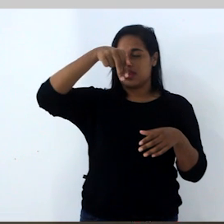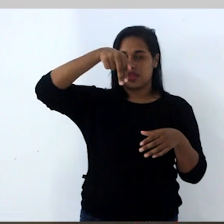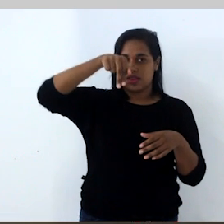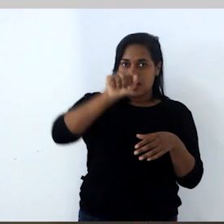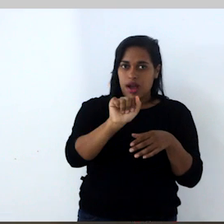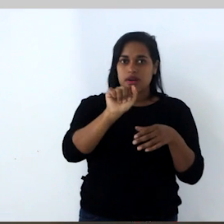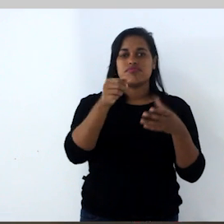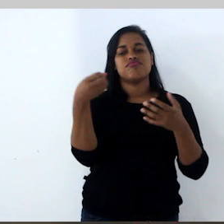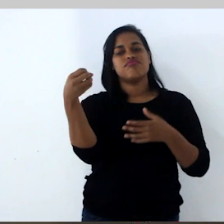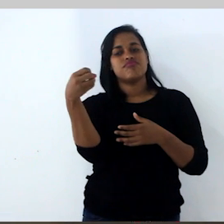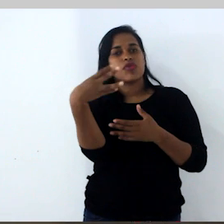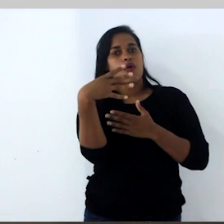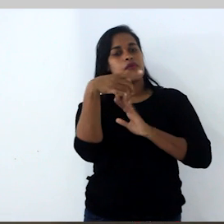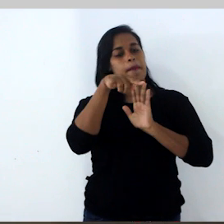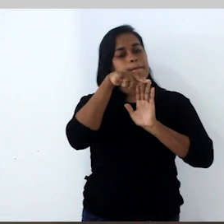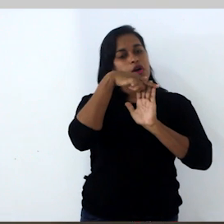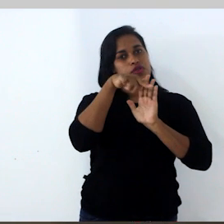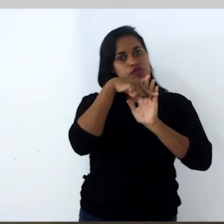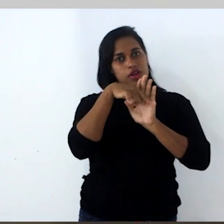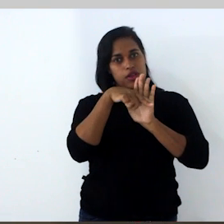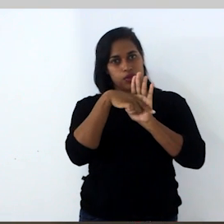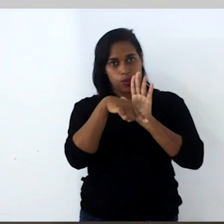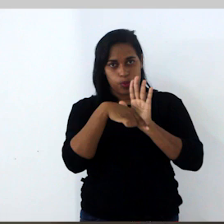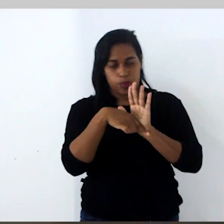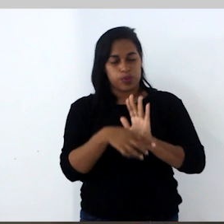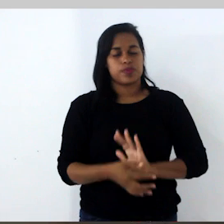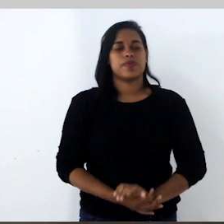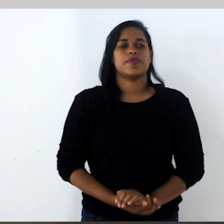novo projeto.